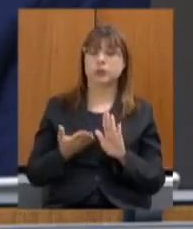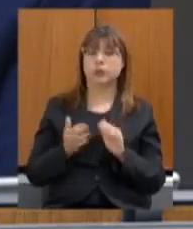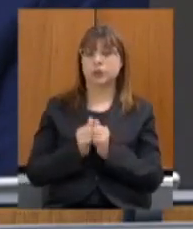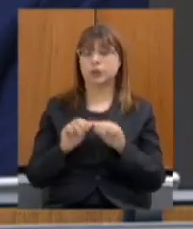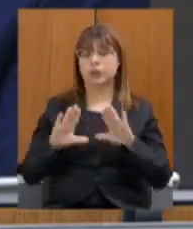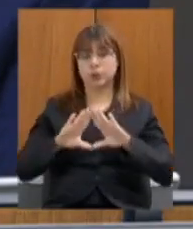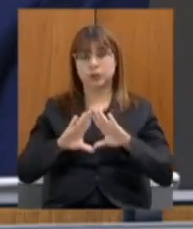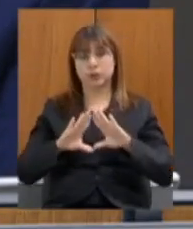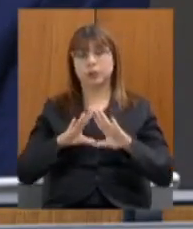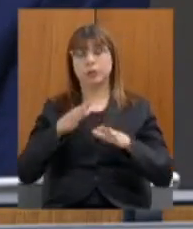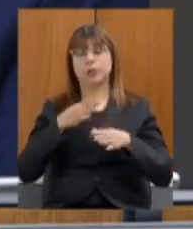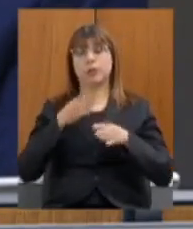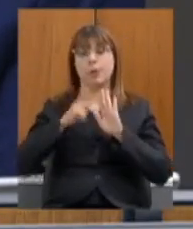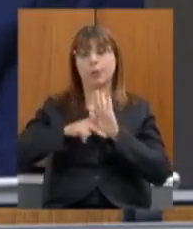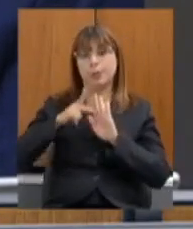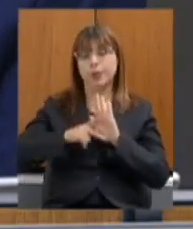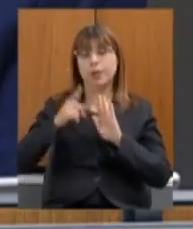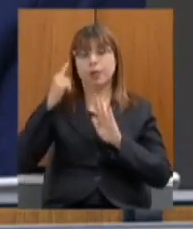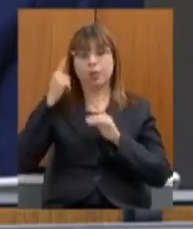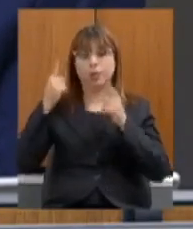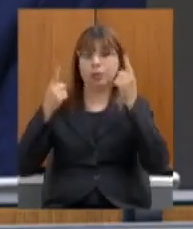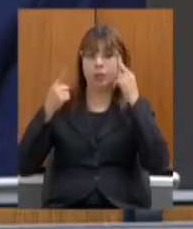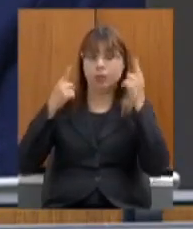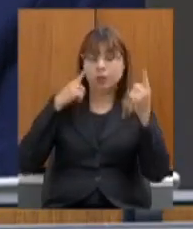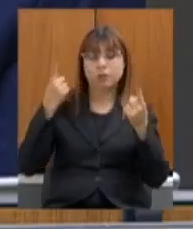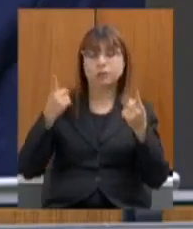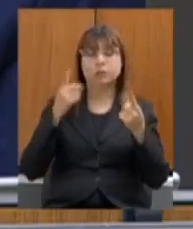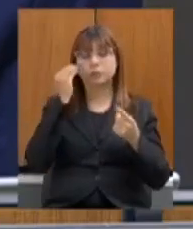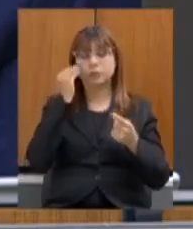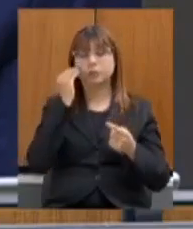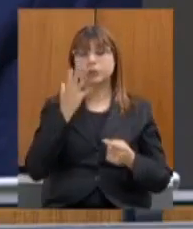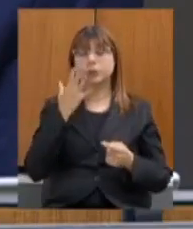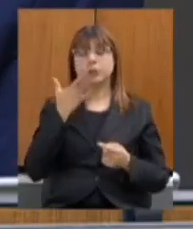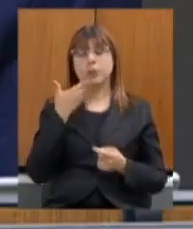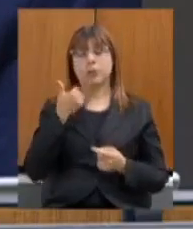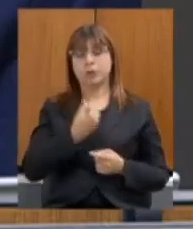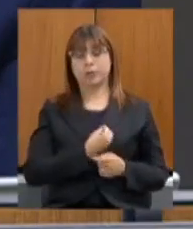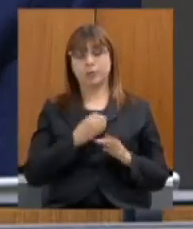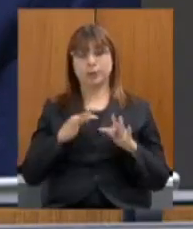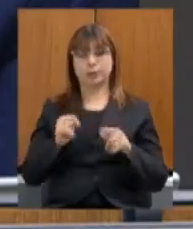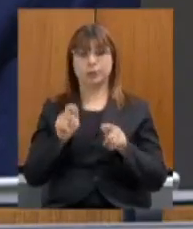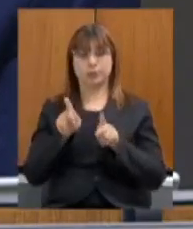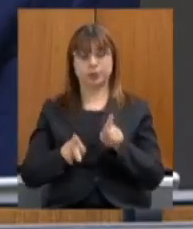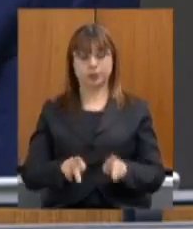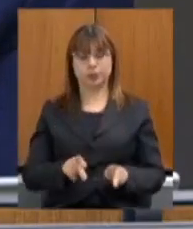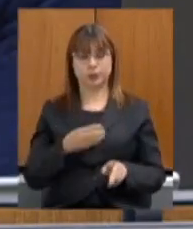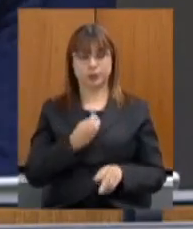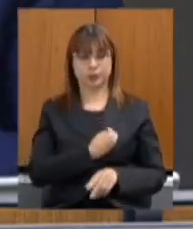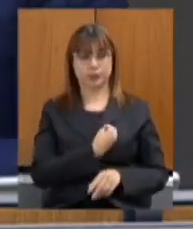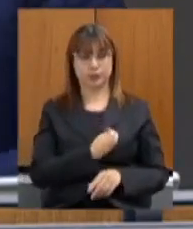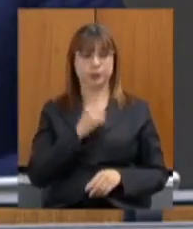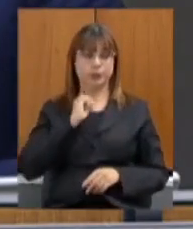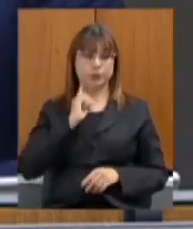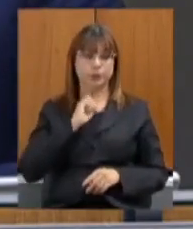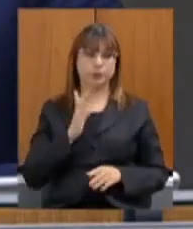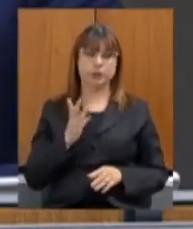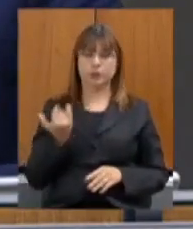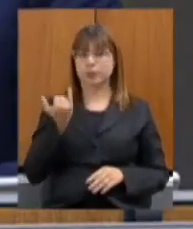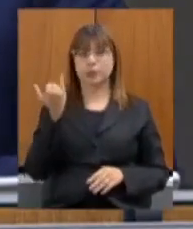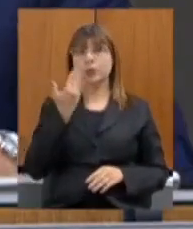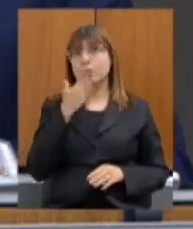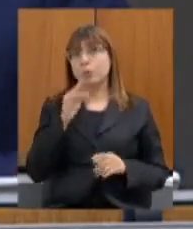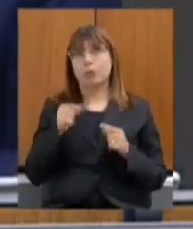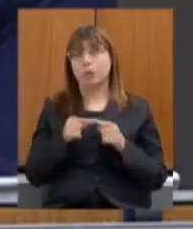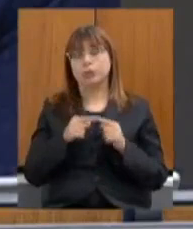projetos e ideias que melhorem a vida de todos os mineiros, independente de qual natureza seja o